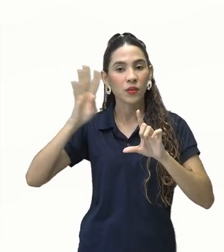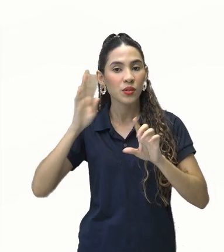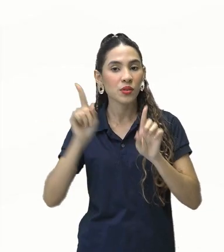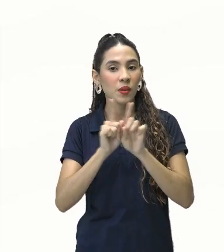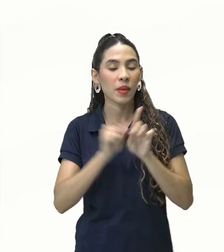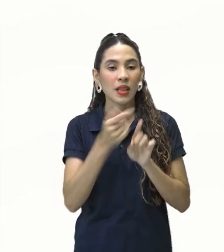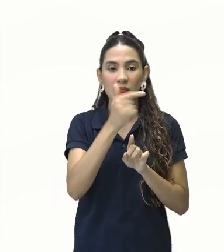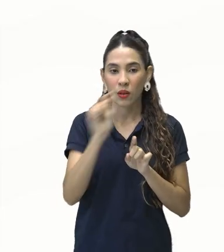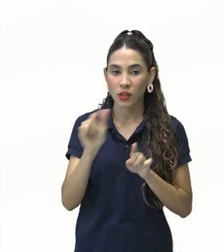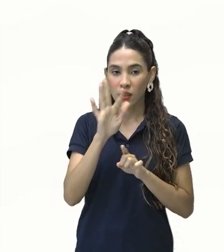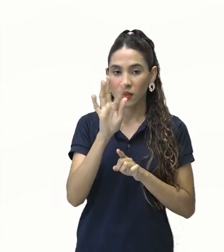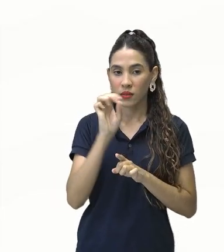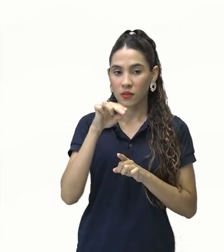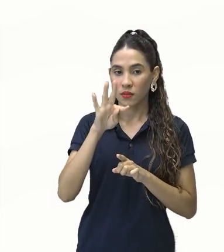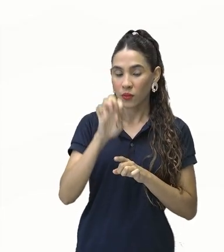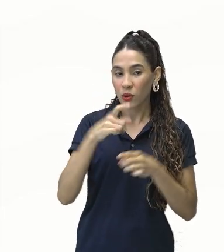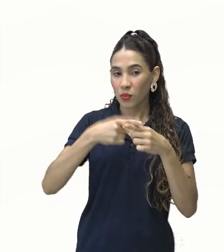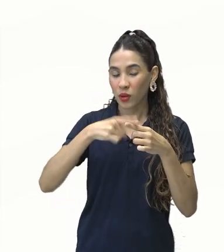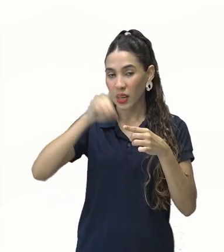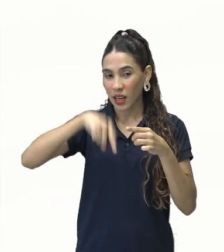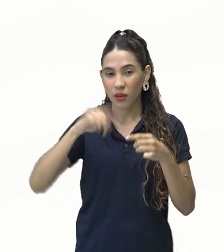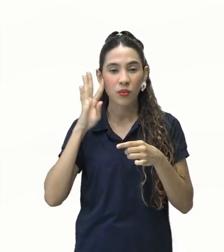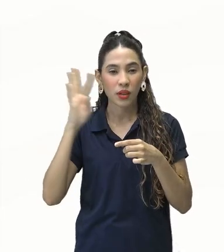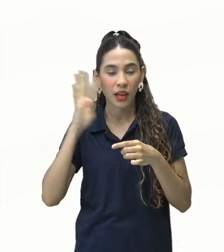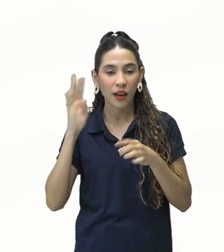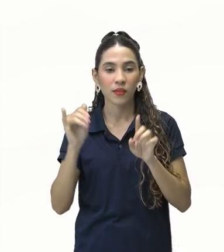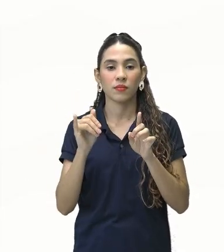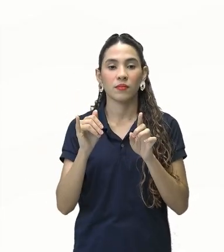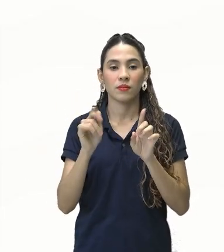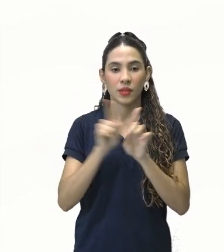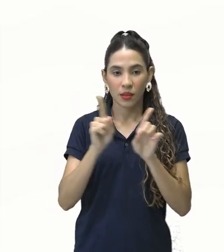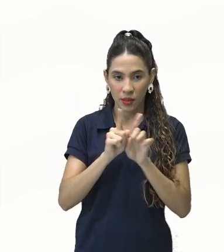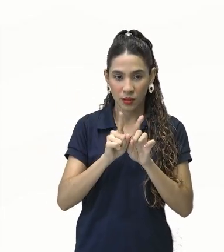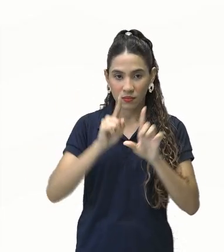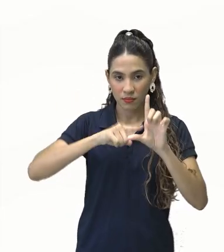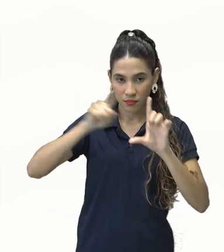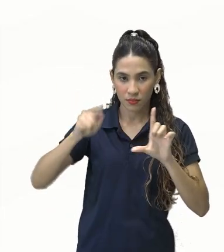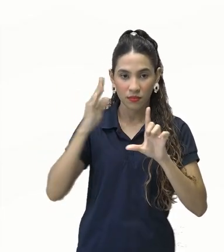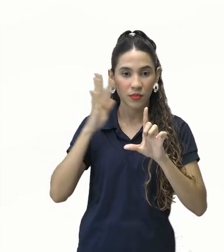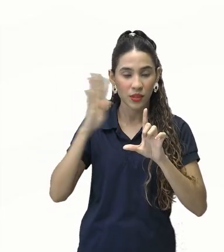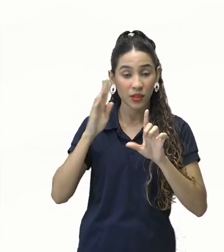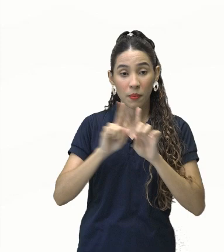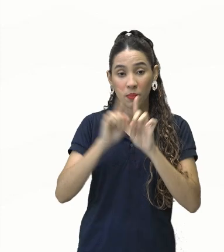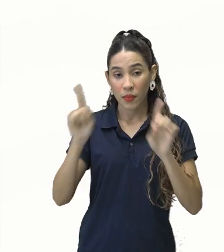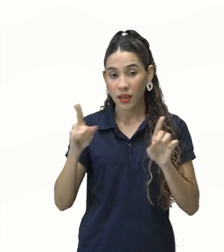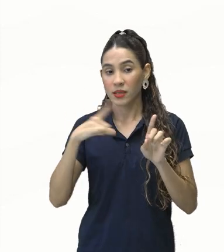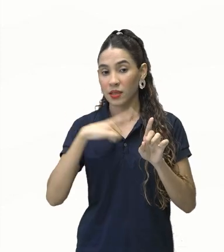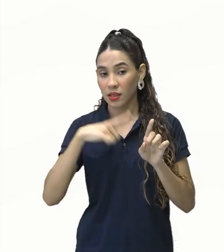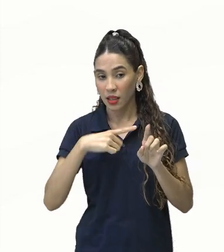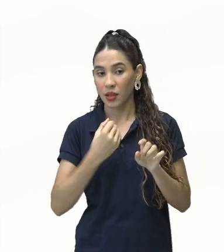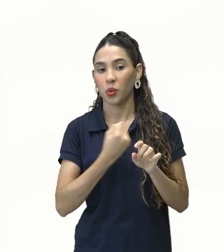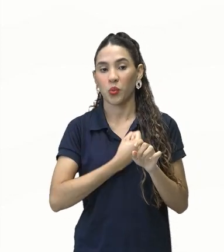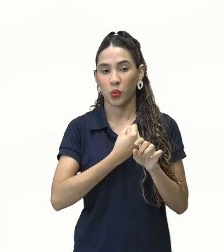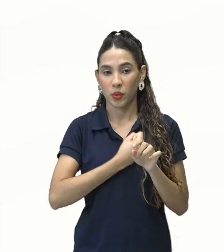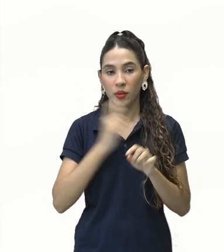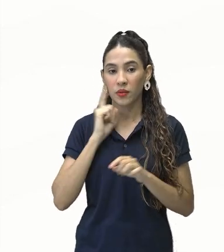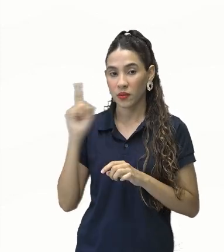também não tem fonte, por se tratar de um gráfico fictício, ok? Mas temos os nossos números,